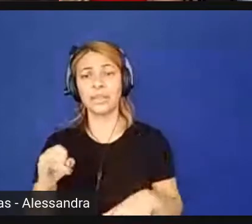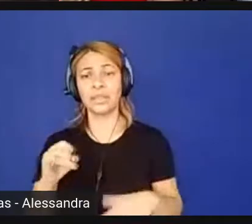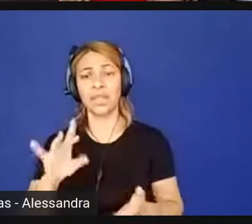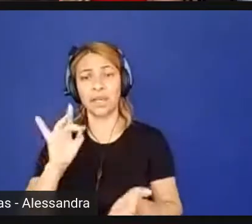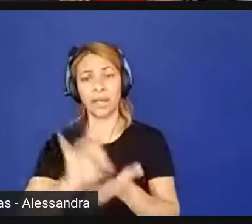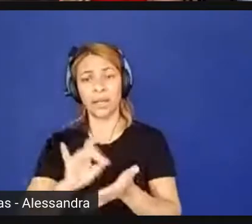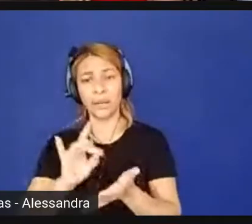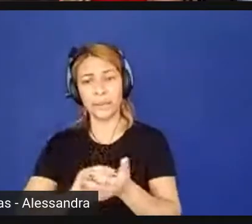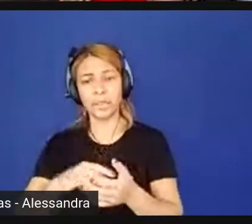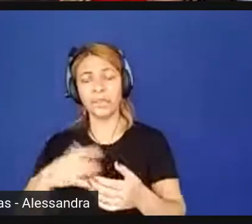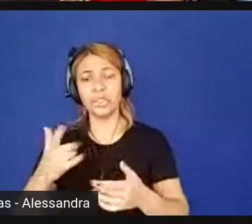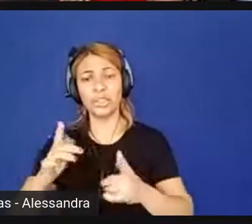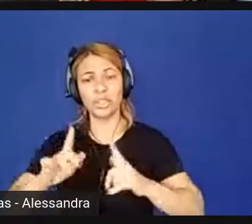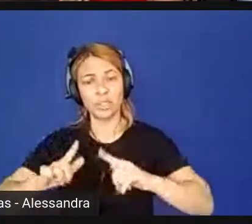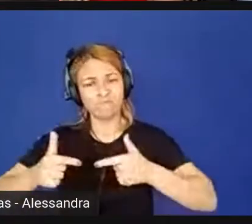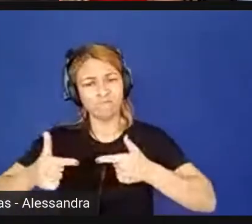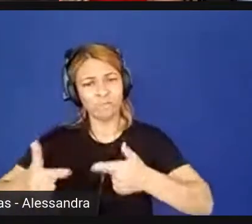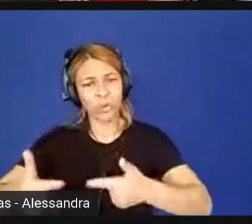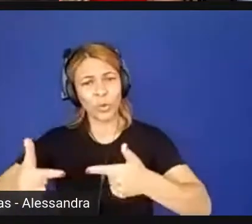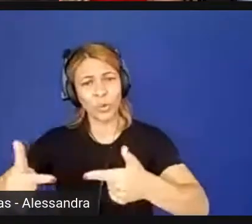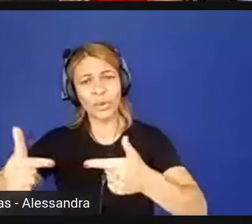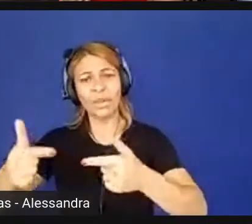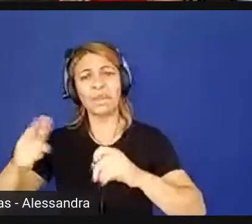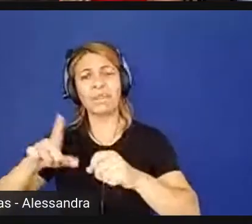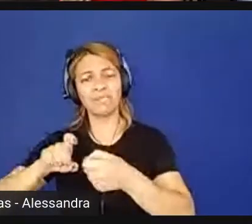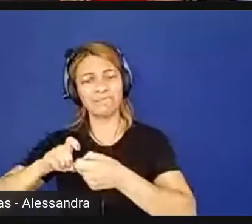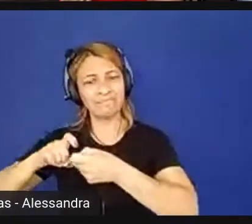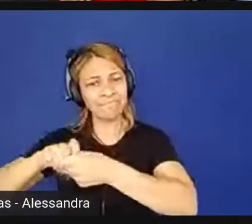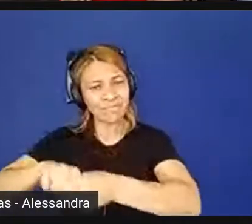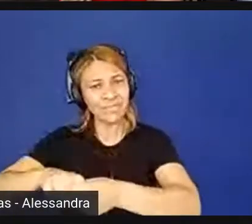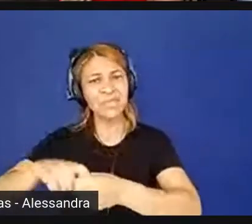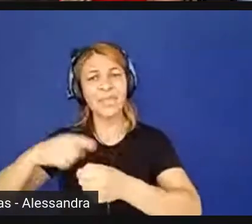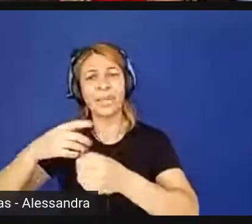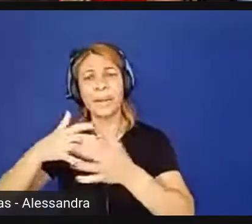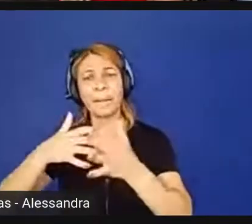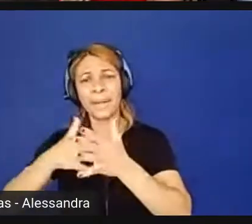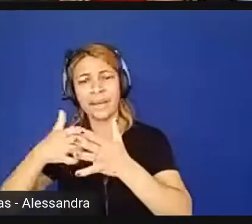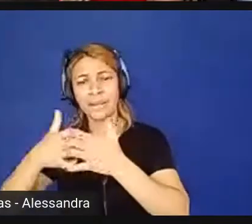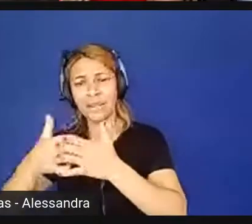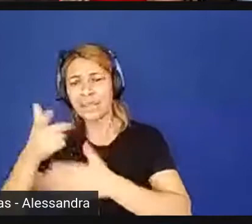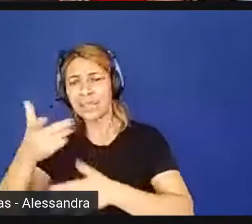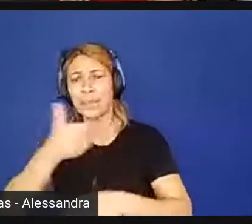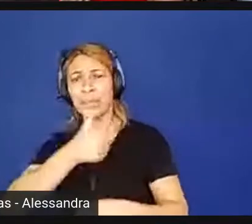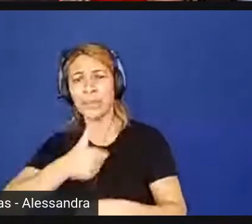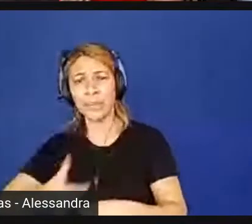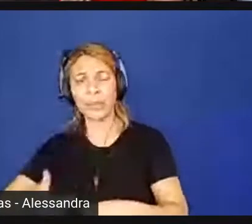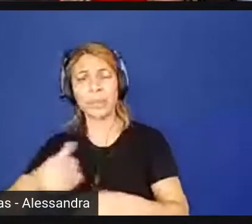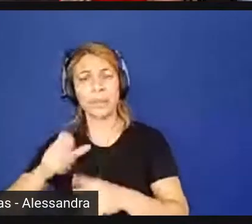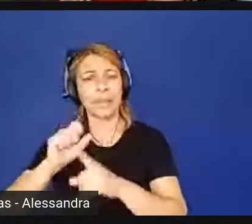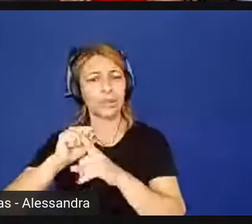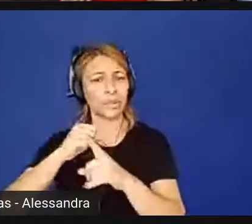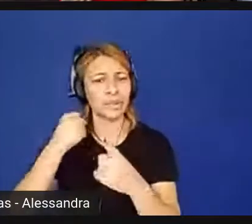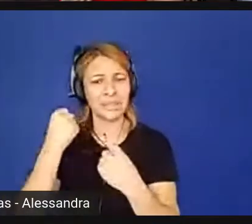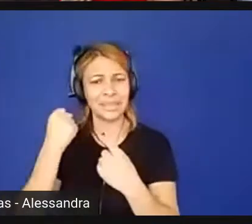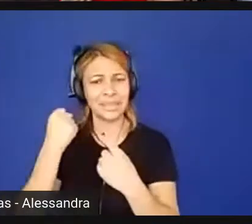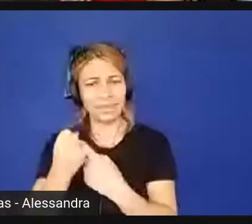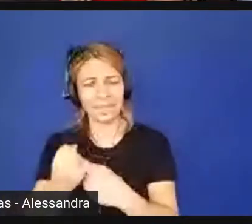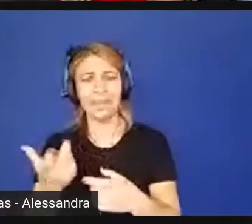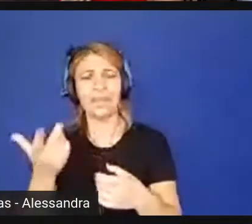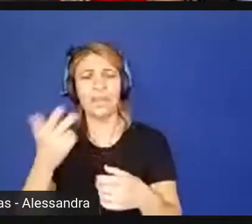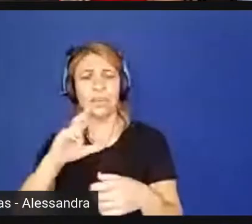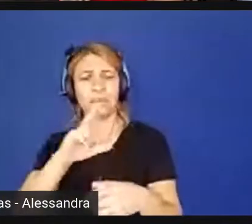fazer, por exemplo, concessões, parcerias com organizações sociais, com o terceiro